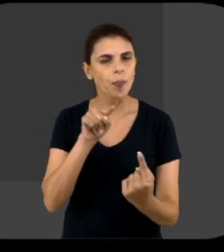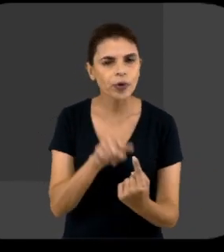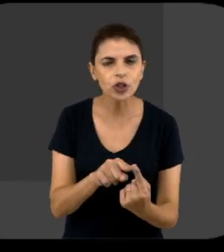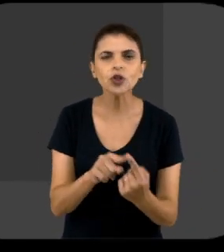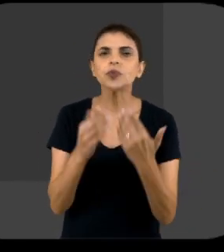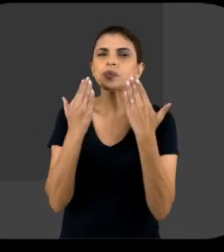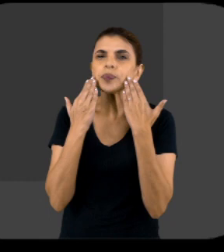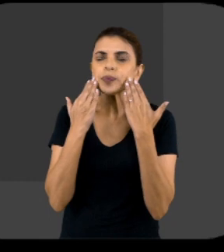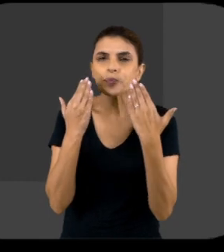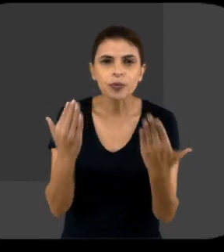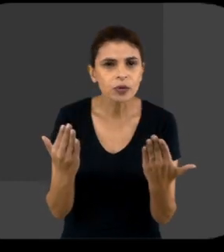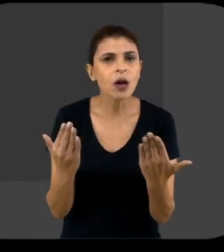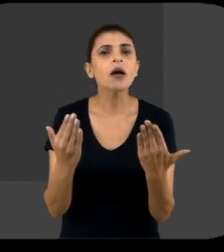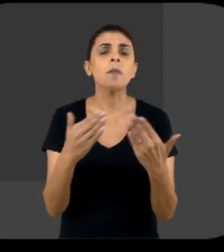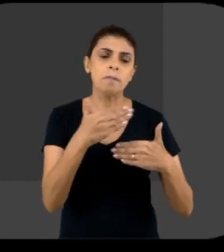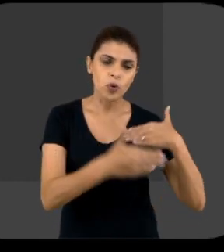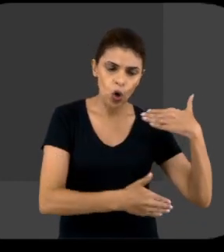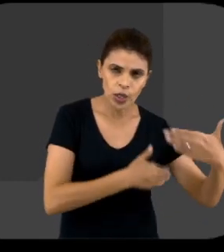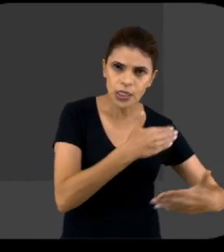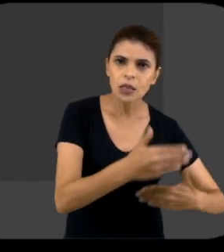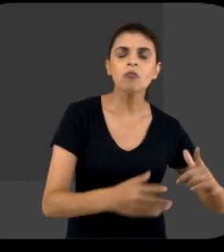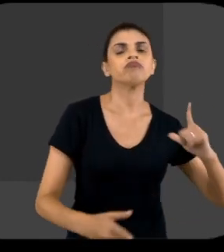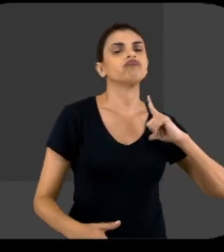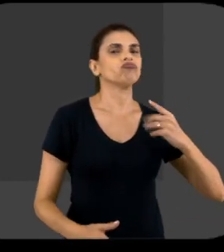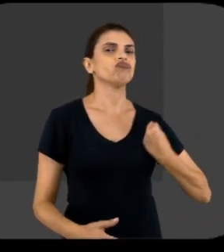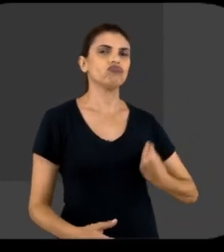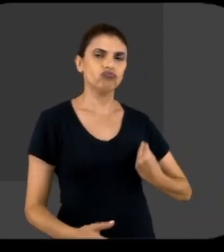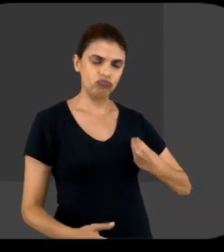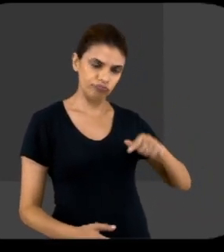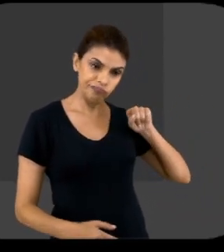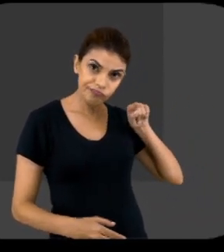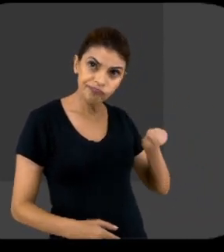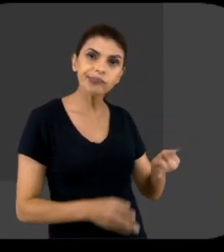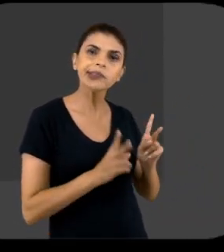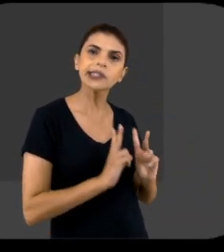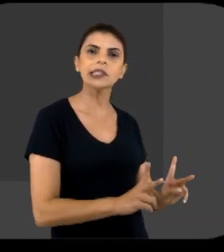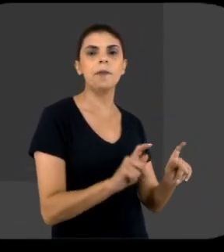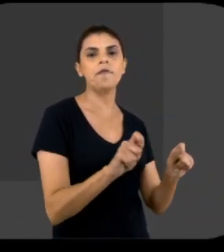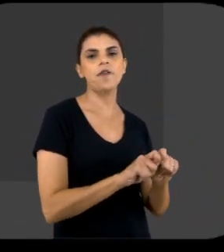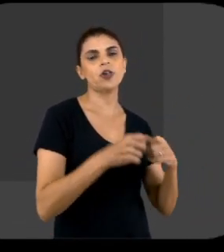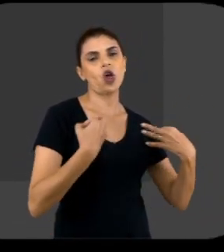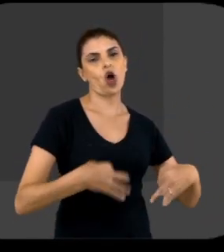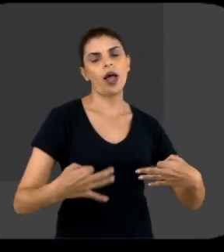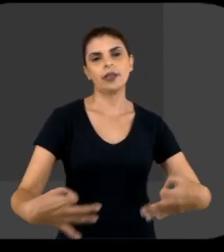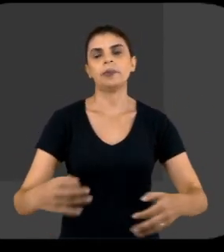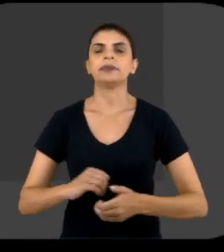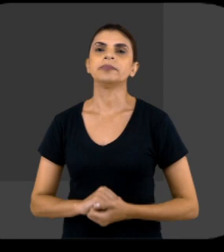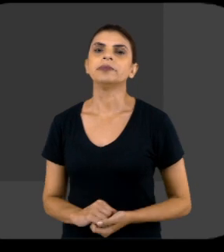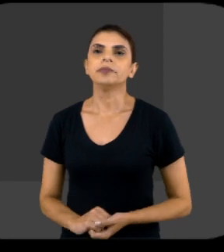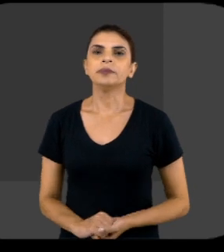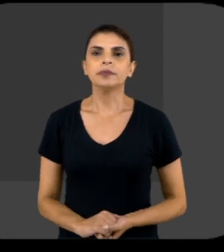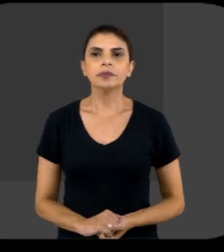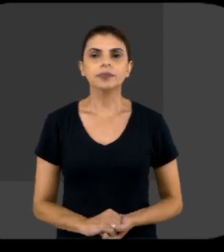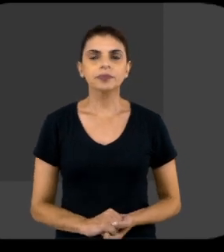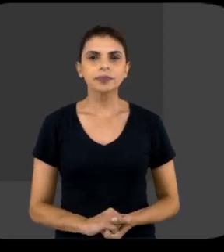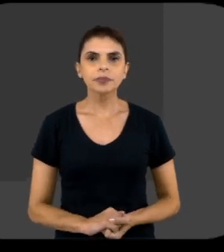evidências objetivas de que o procedimento operacional está sendo realizado corretamente.